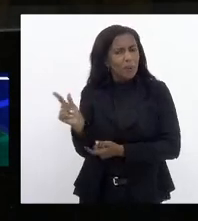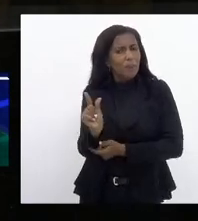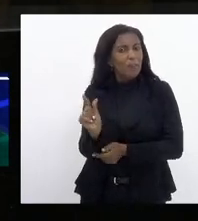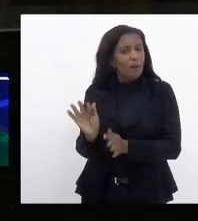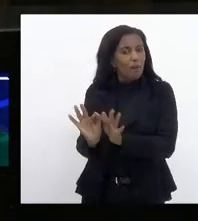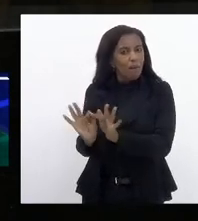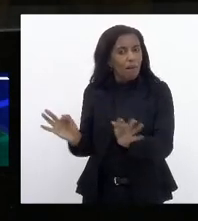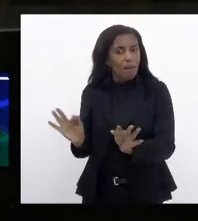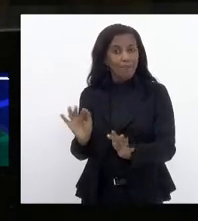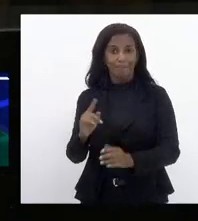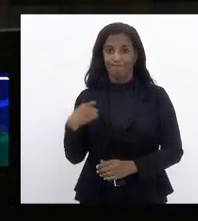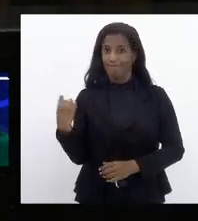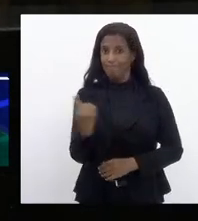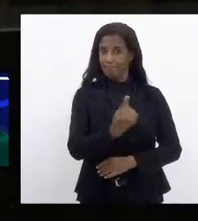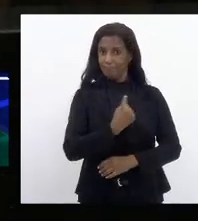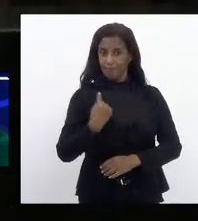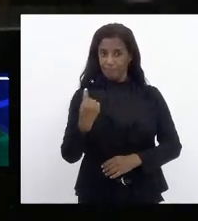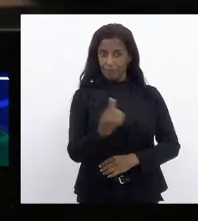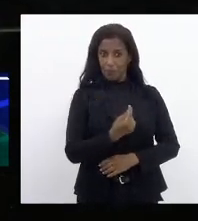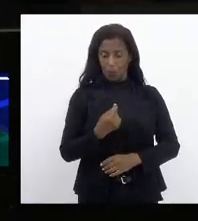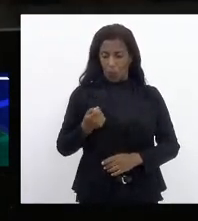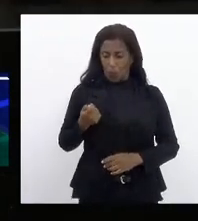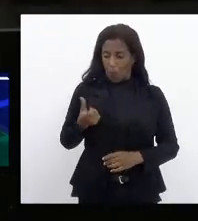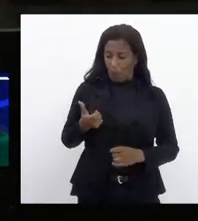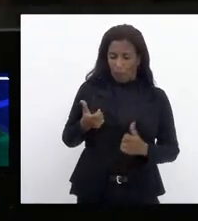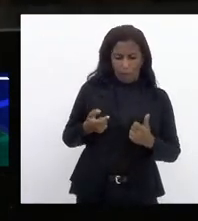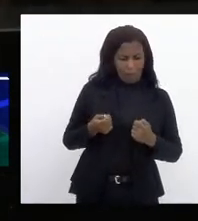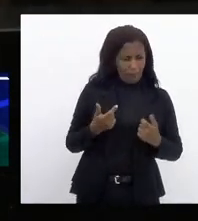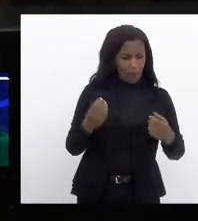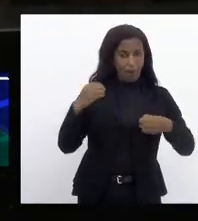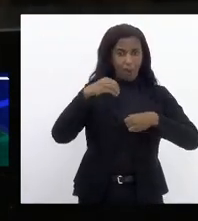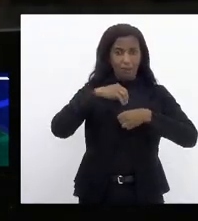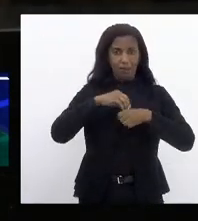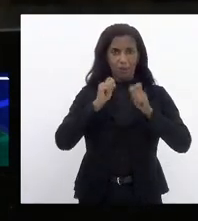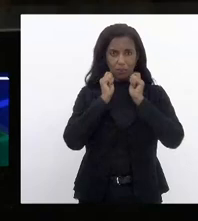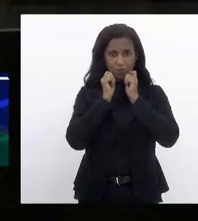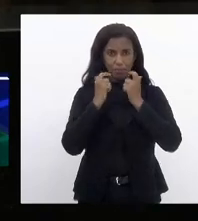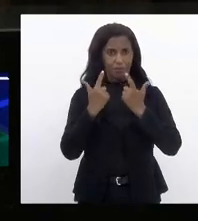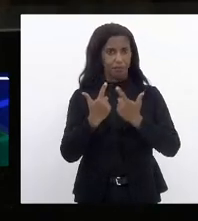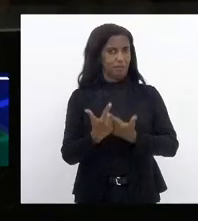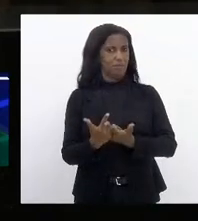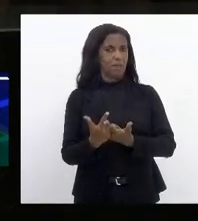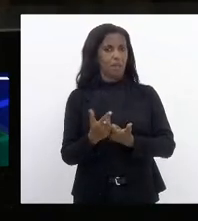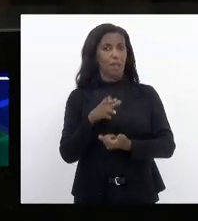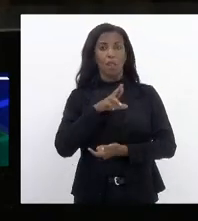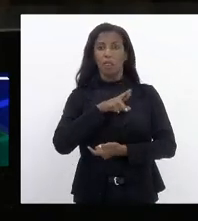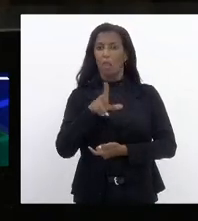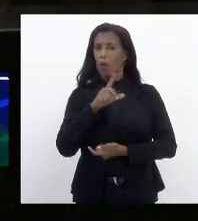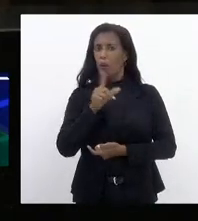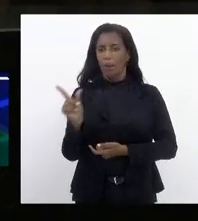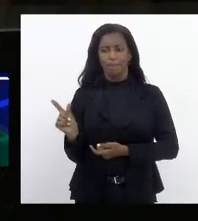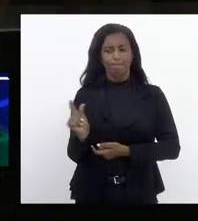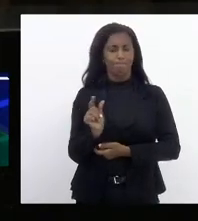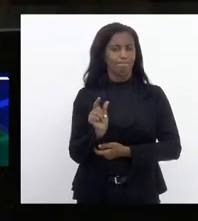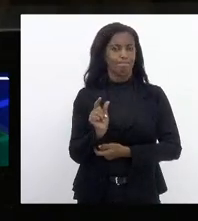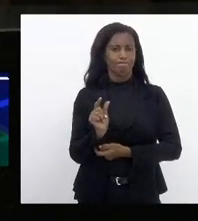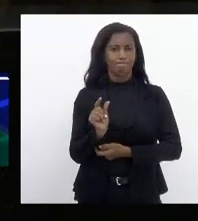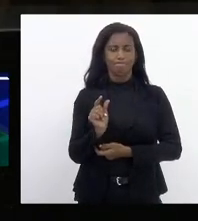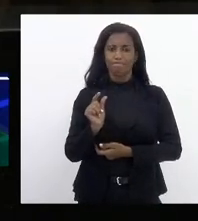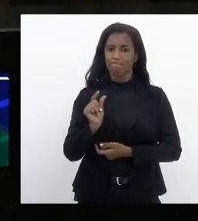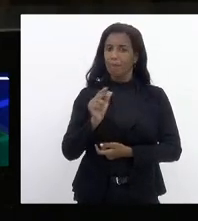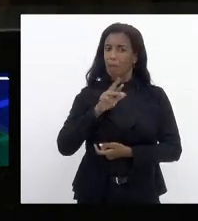para nós, que somos poucas dentro do parlamento, isso não é pequeno, isso não é